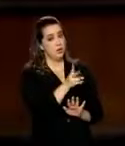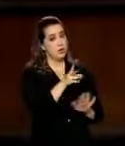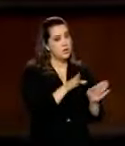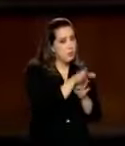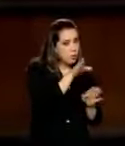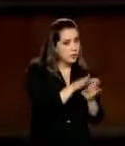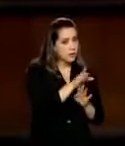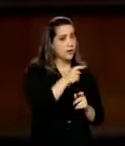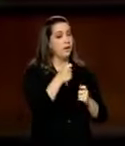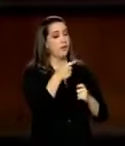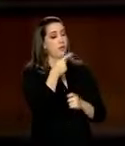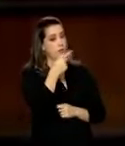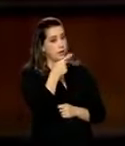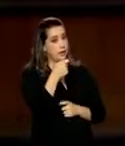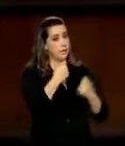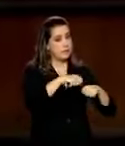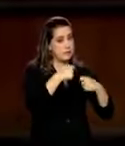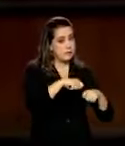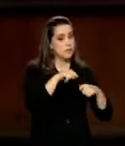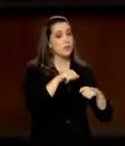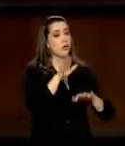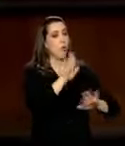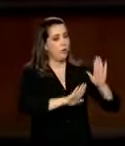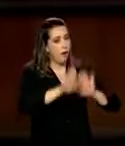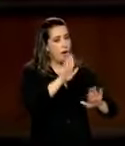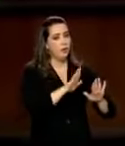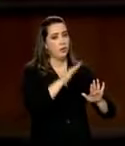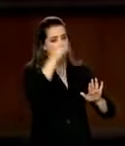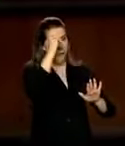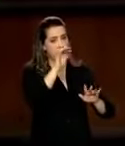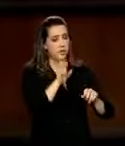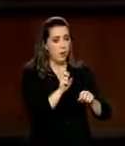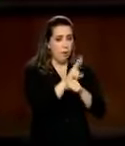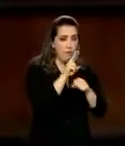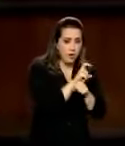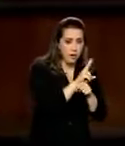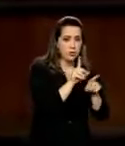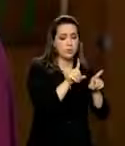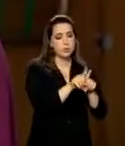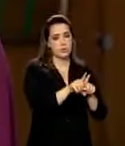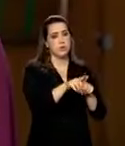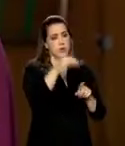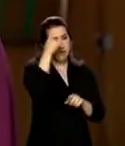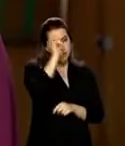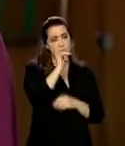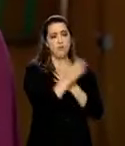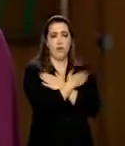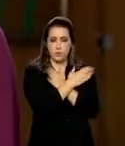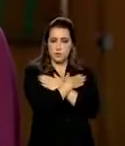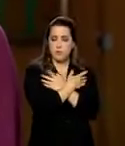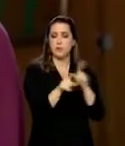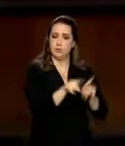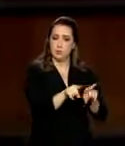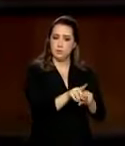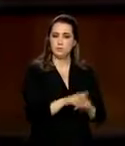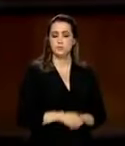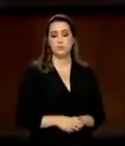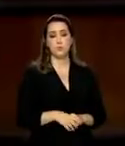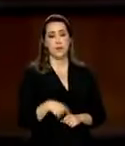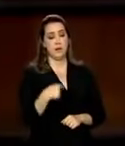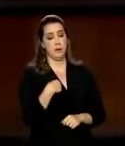Você tem que evitar o desemprego. Você tem que combater o vírus. A minha política de combate ao vírus seria